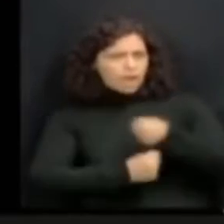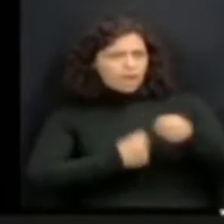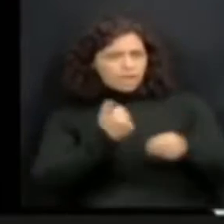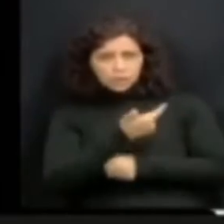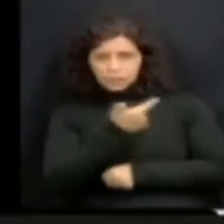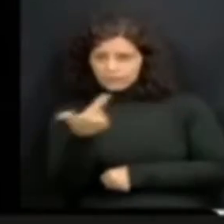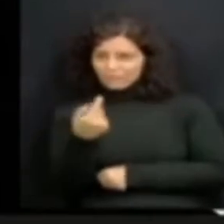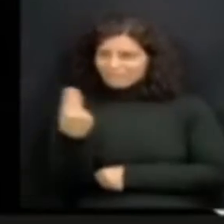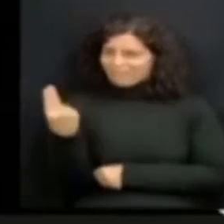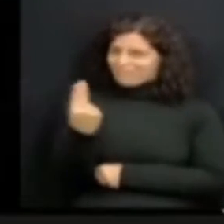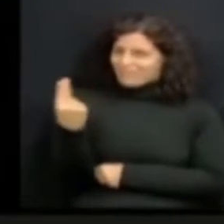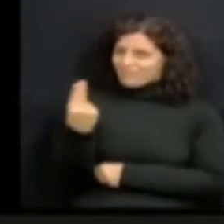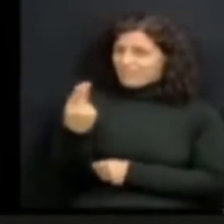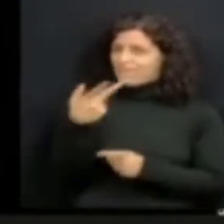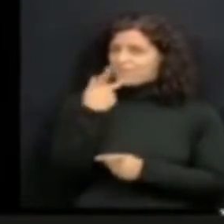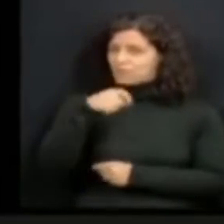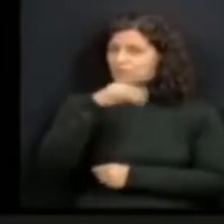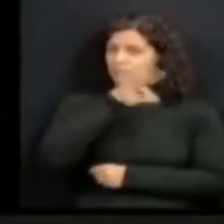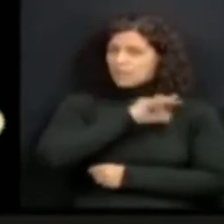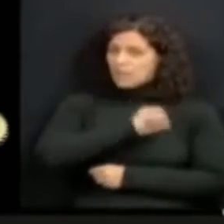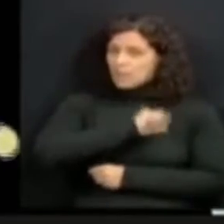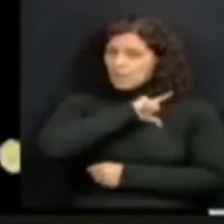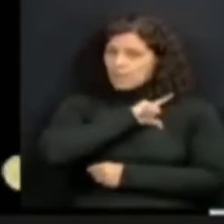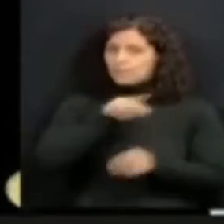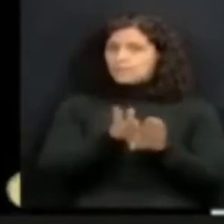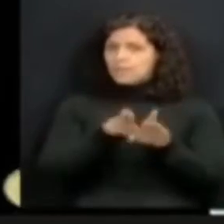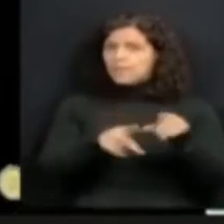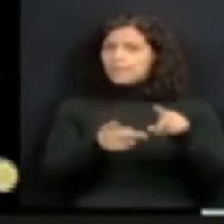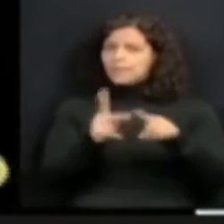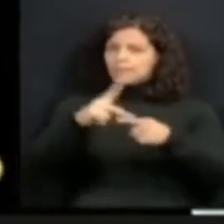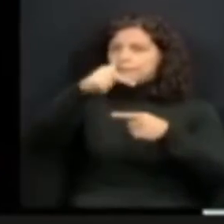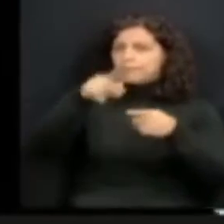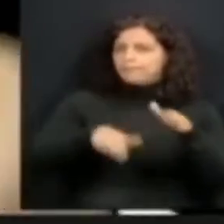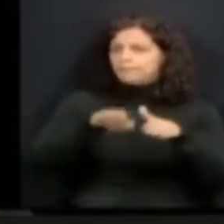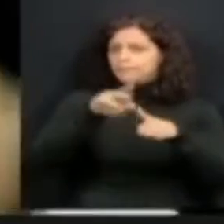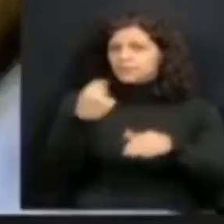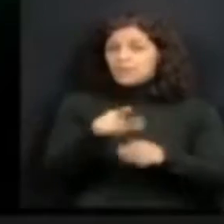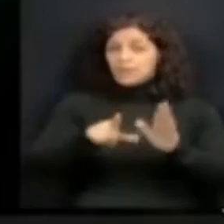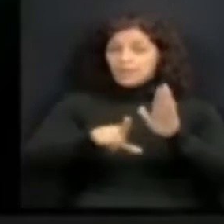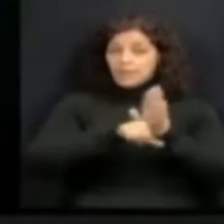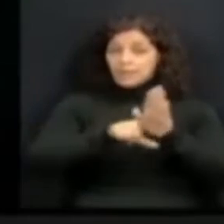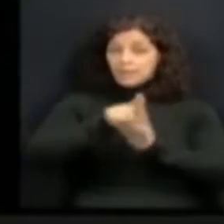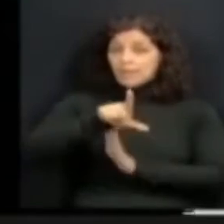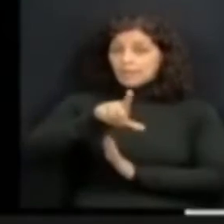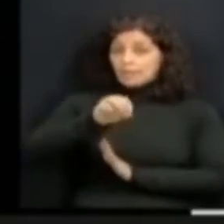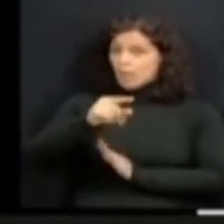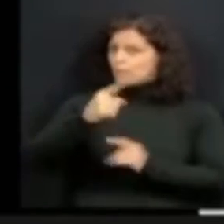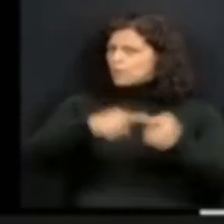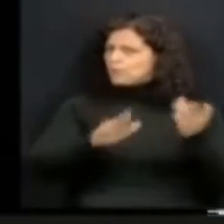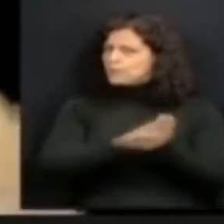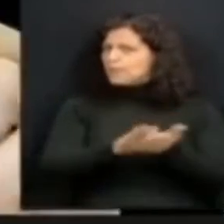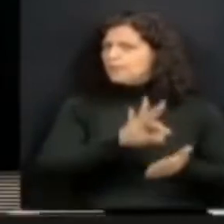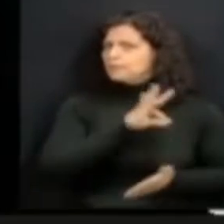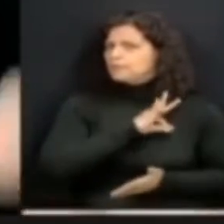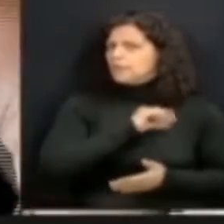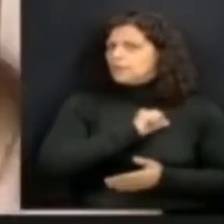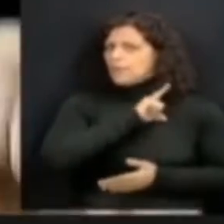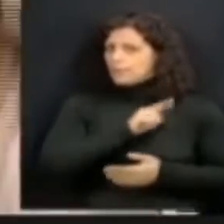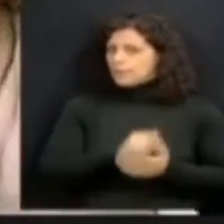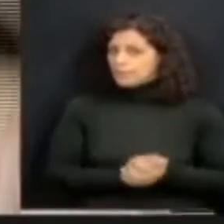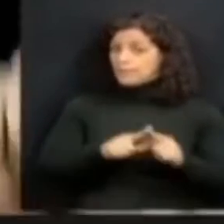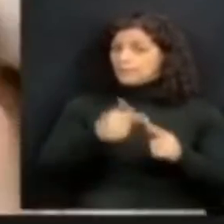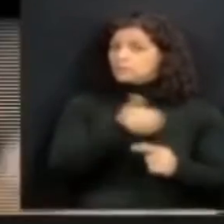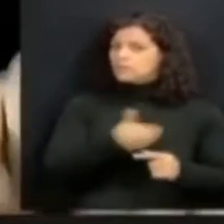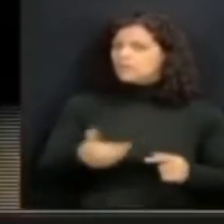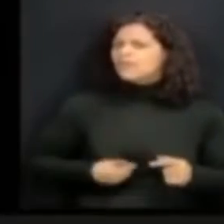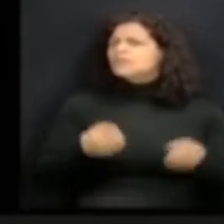no tocante à reposição e aumento. Também é verdade que a LDO não proíbe que se dê aumento. Mas o governo